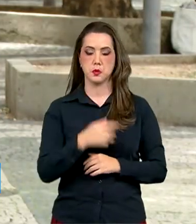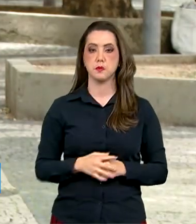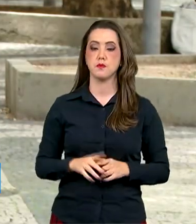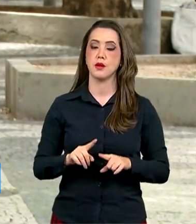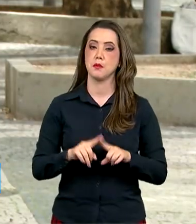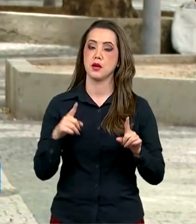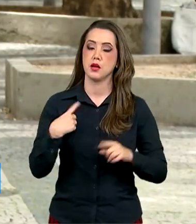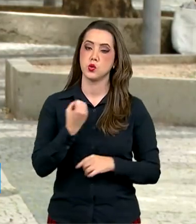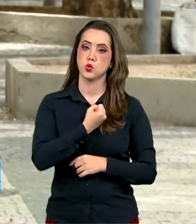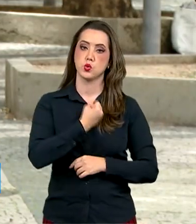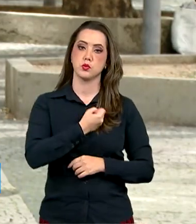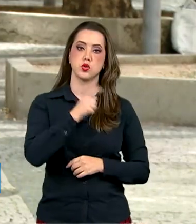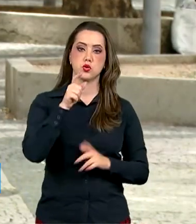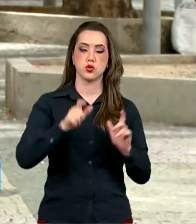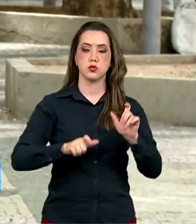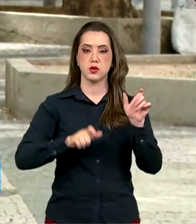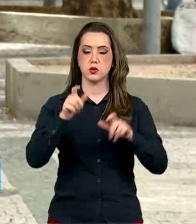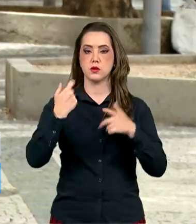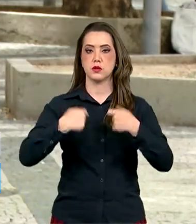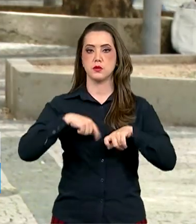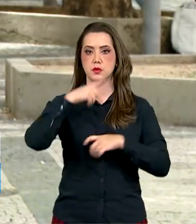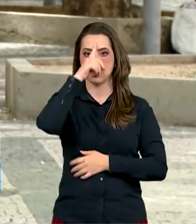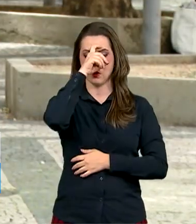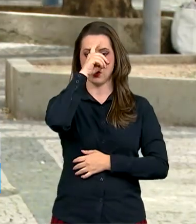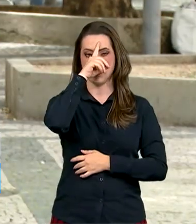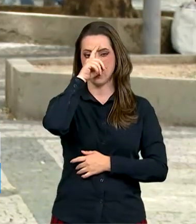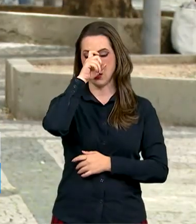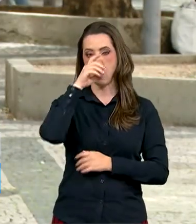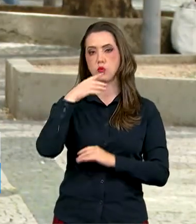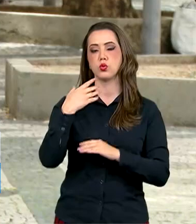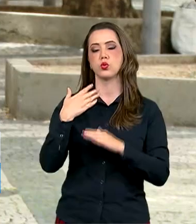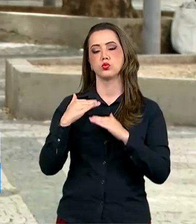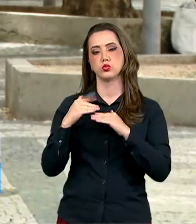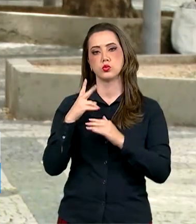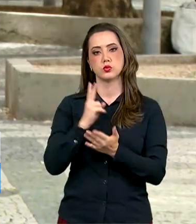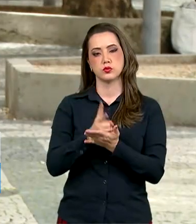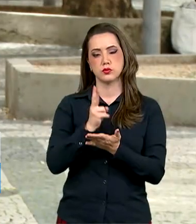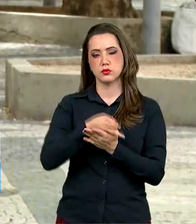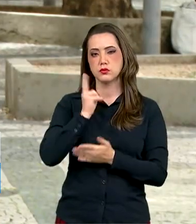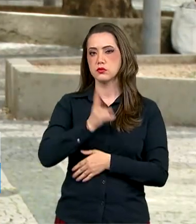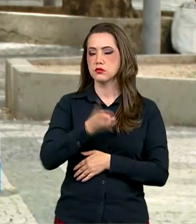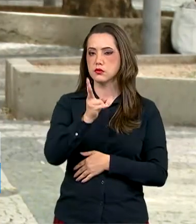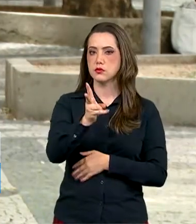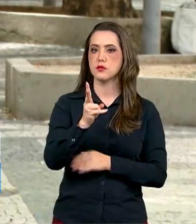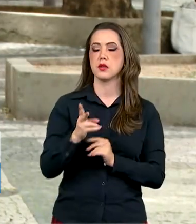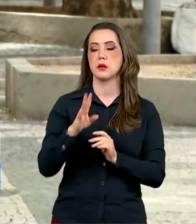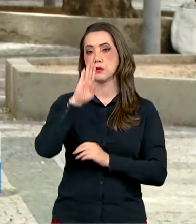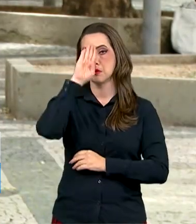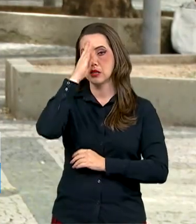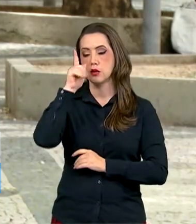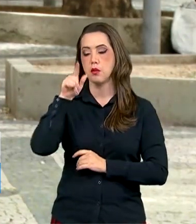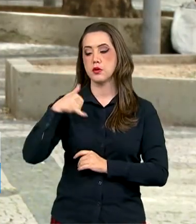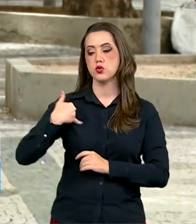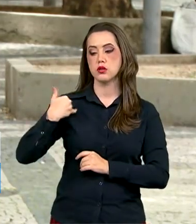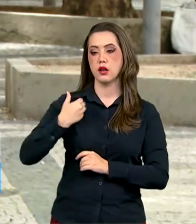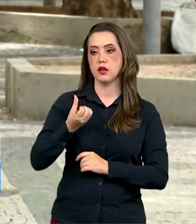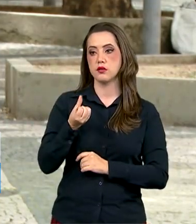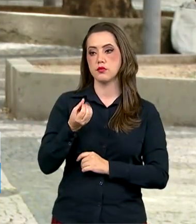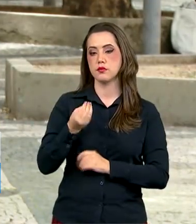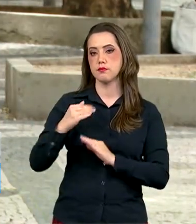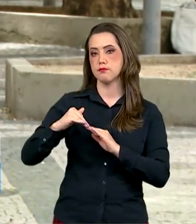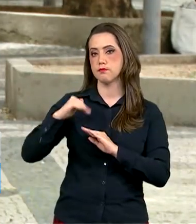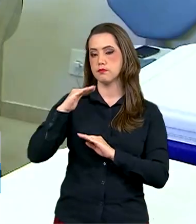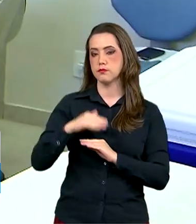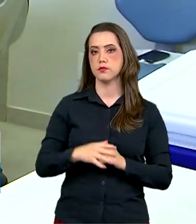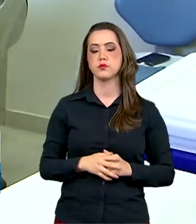de internações, principalmente de pessoas com 60 anos ou mais. Em cada uma das semanas analisadas, foram solicitados 14